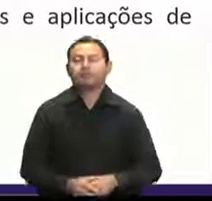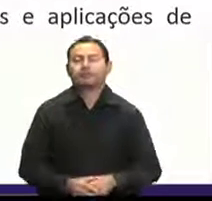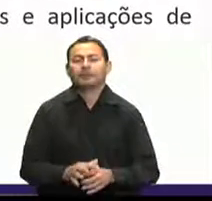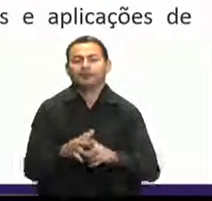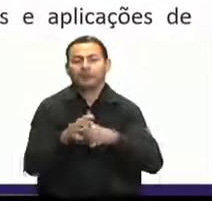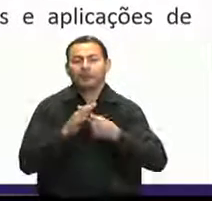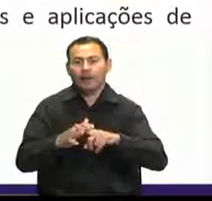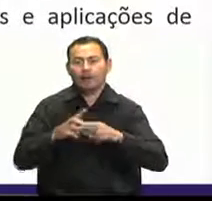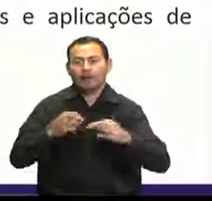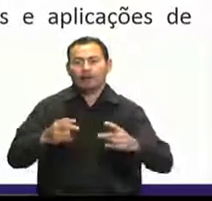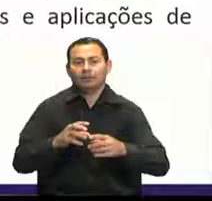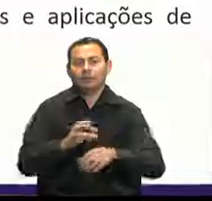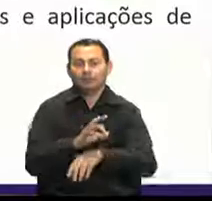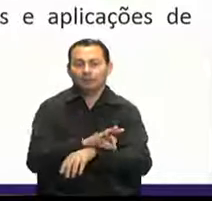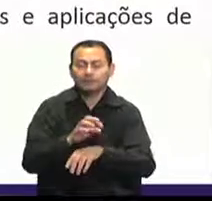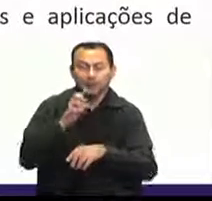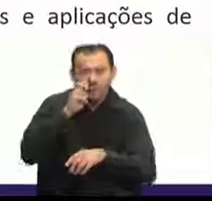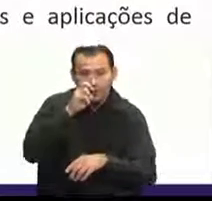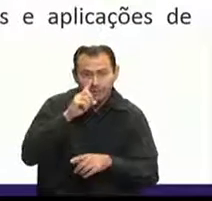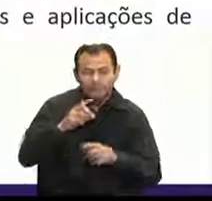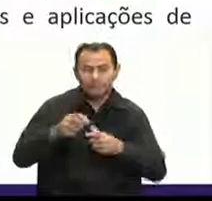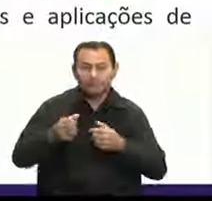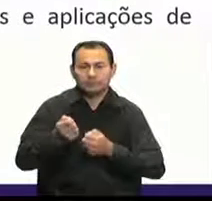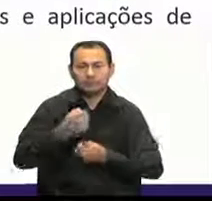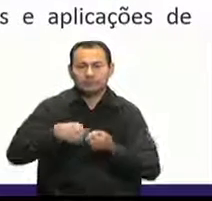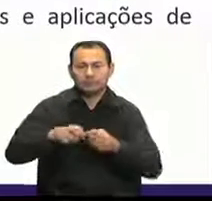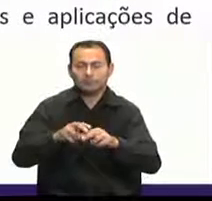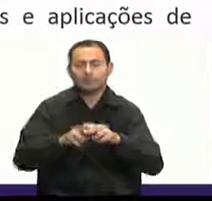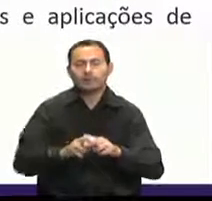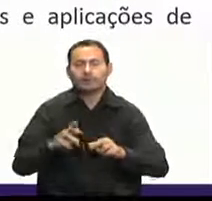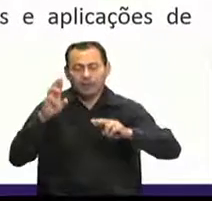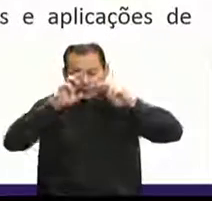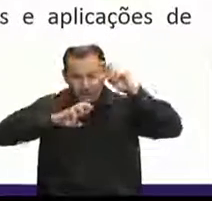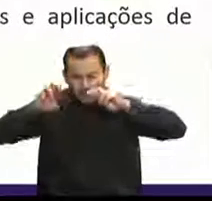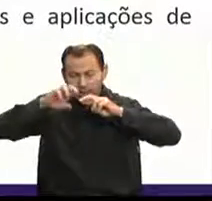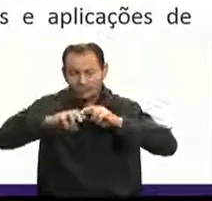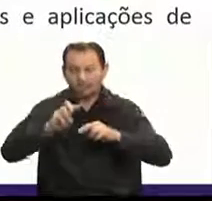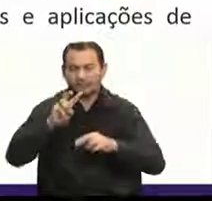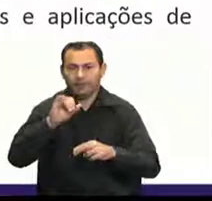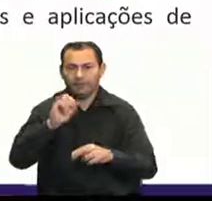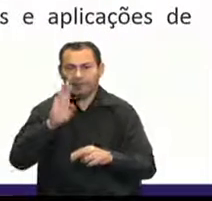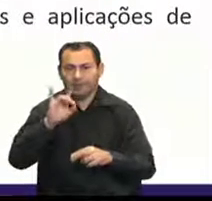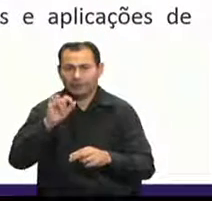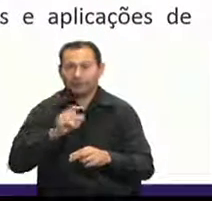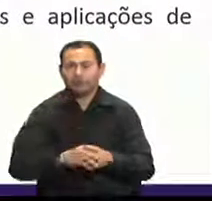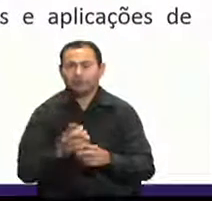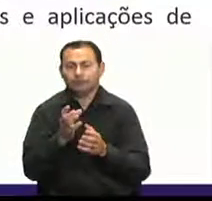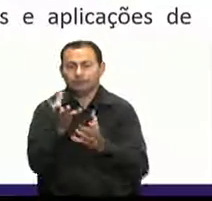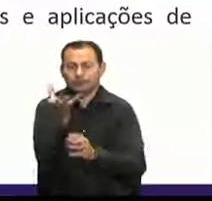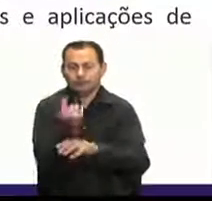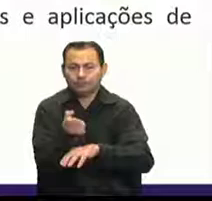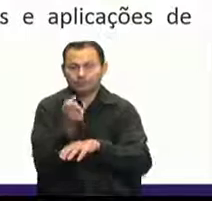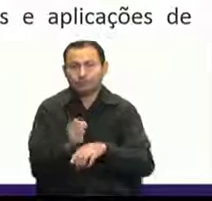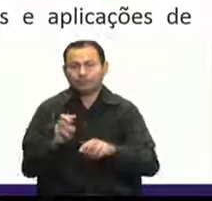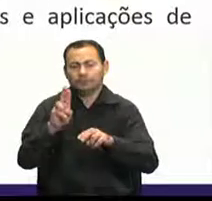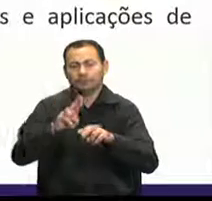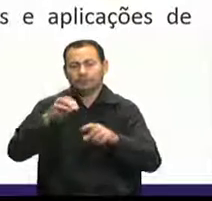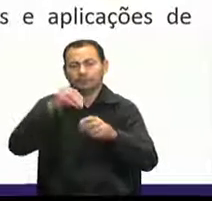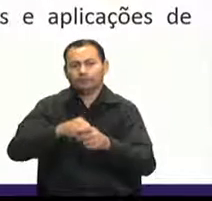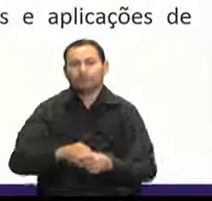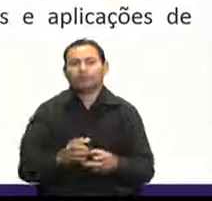ferramentas para medir riscos das operações análise de viabilidade de captações aplicações